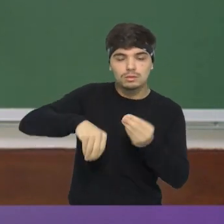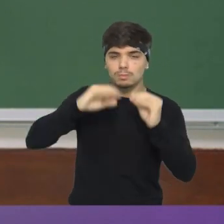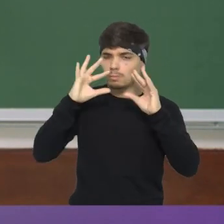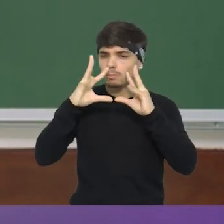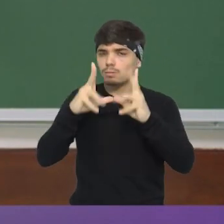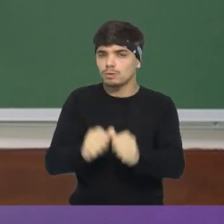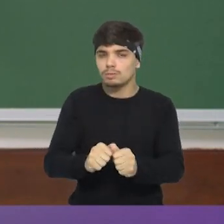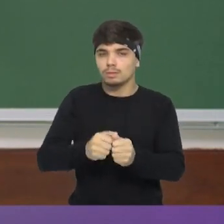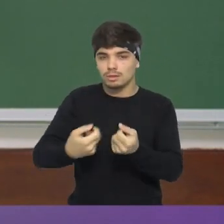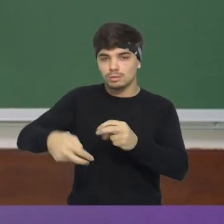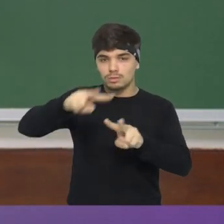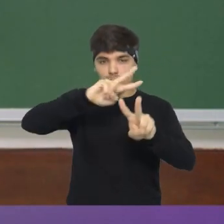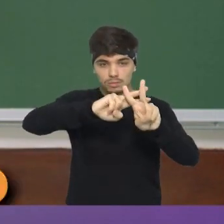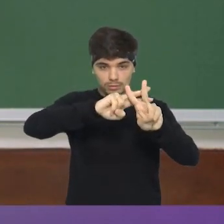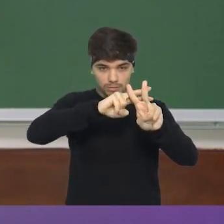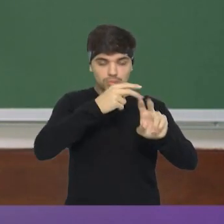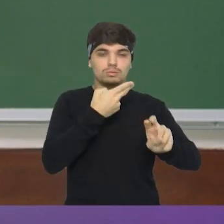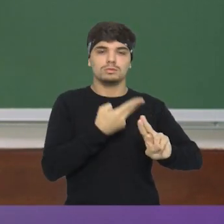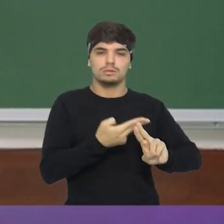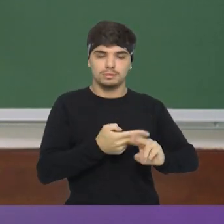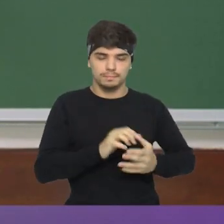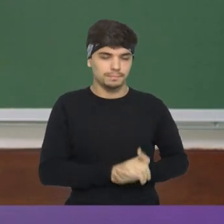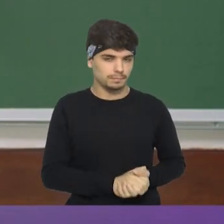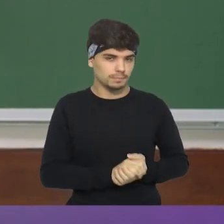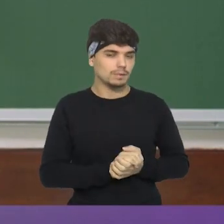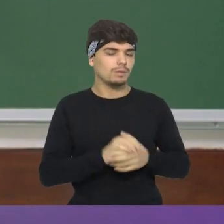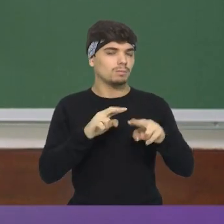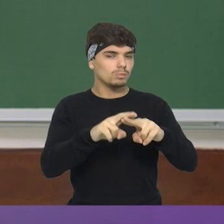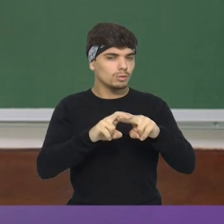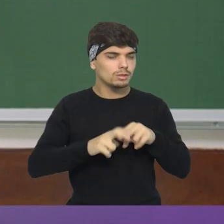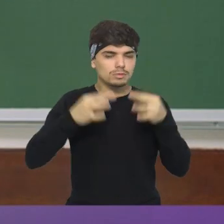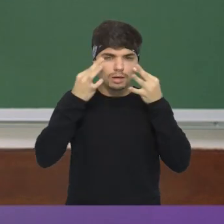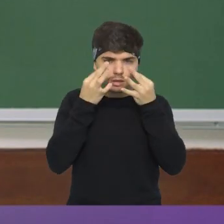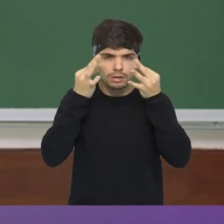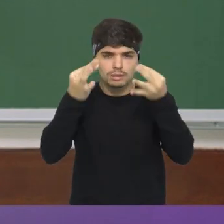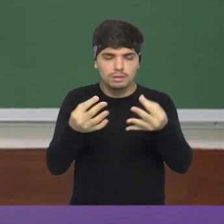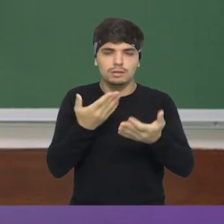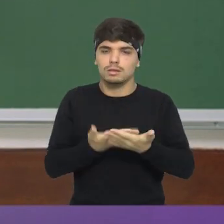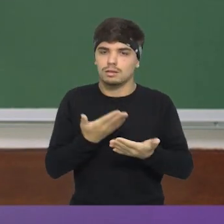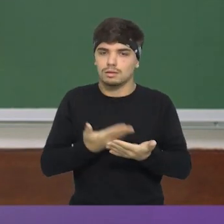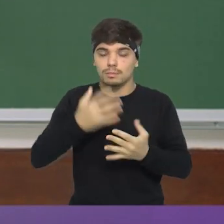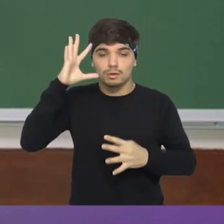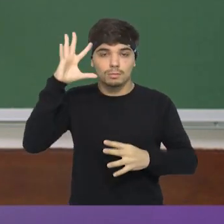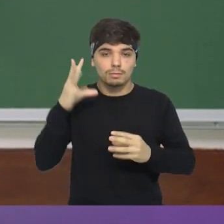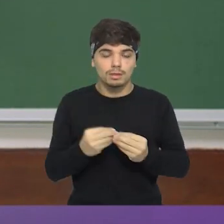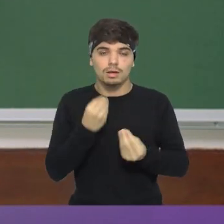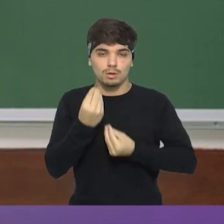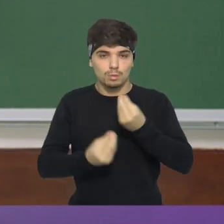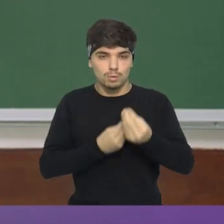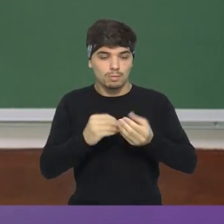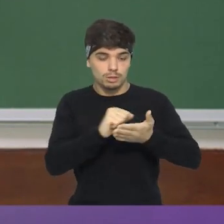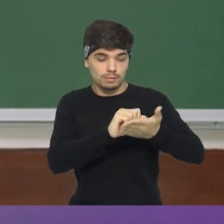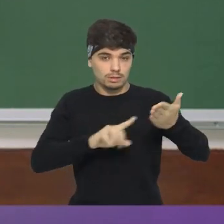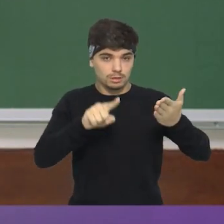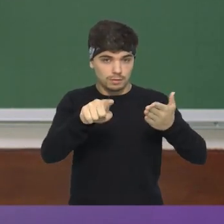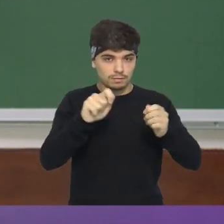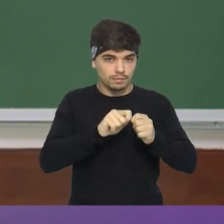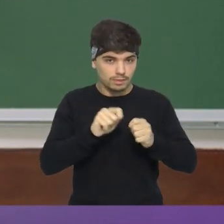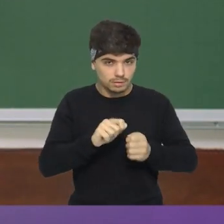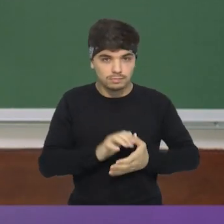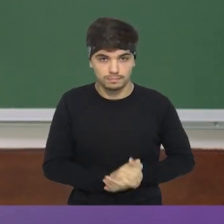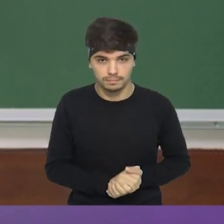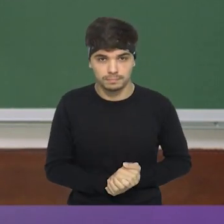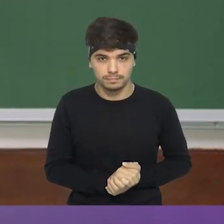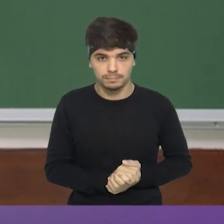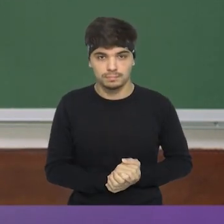socializadas por todos por meio de uma hashtag. Então, fiquem ligadinhos nas aulas para entenderem quais trabalhos vocês